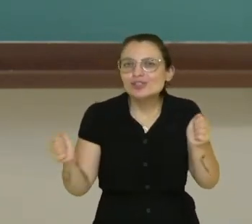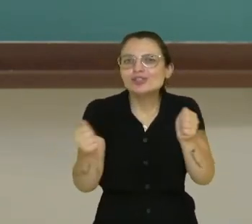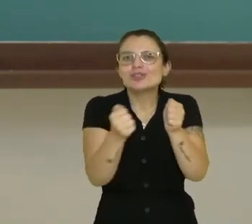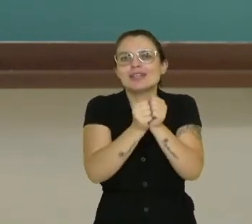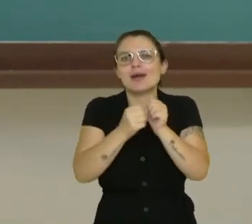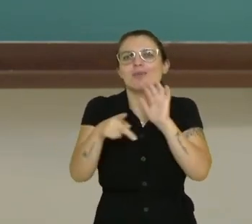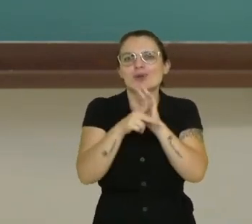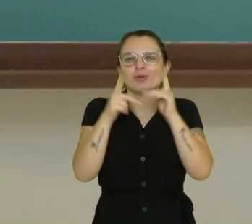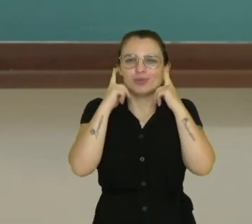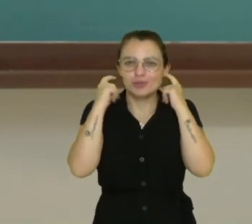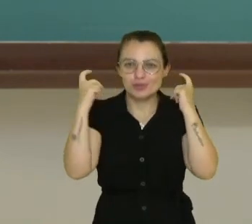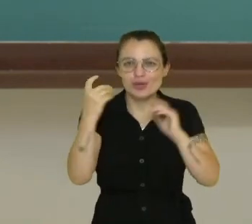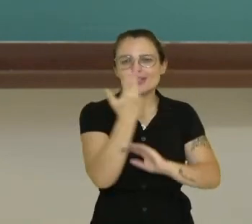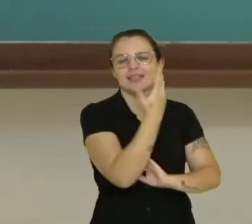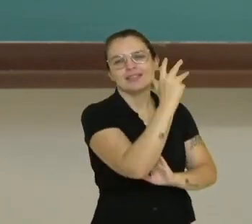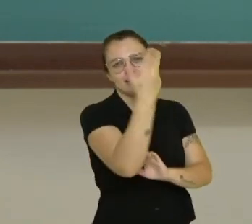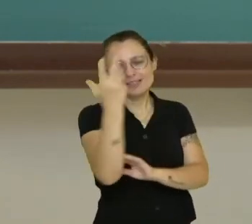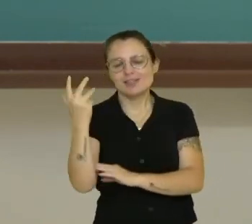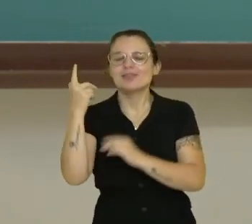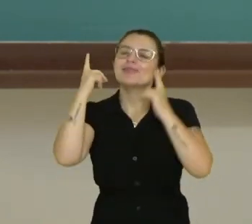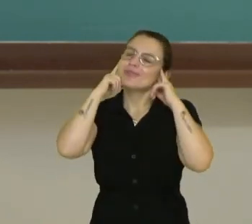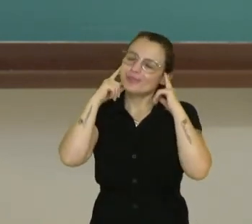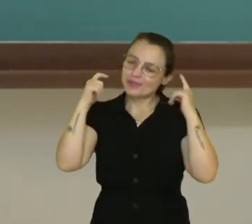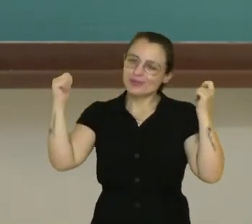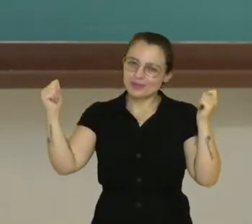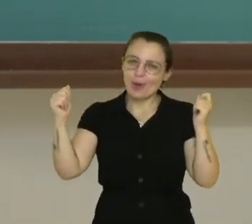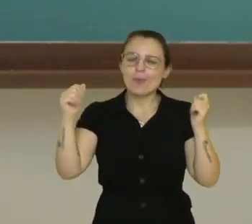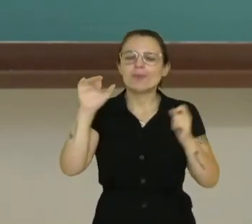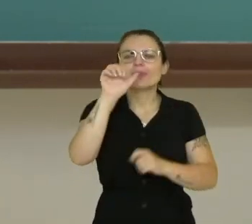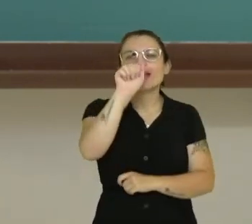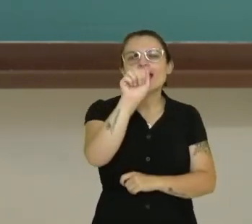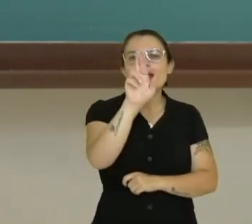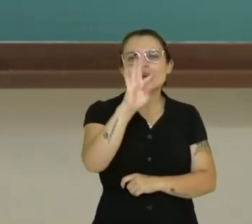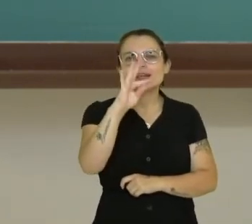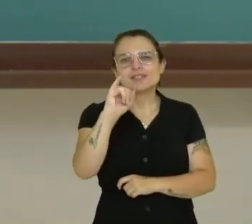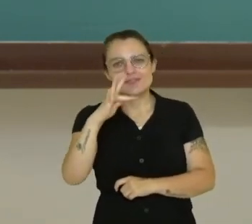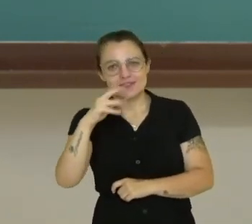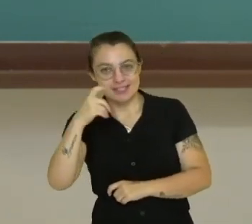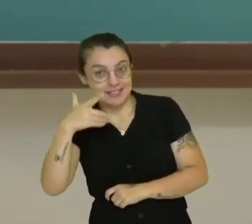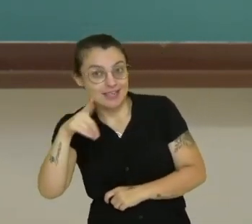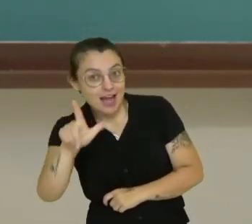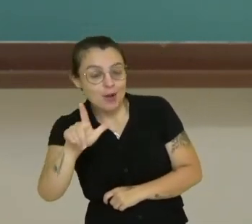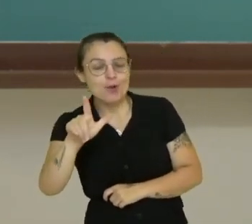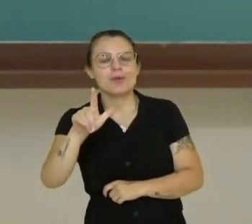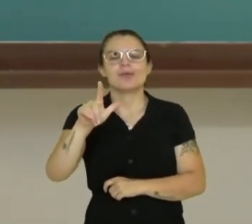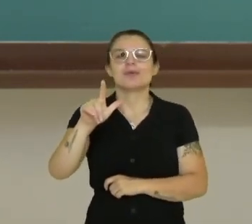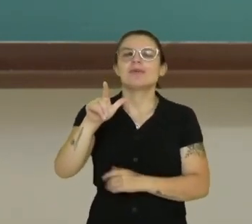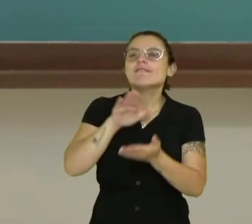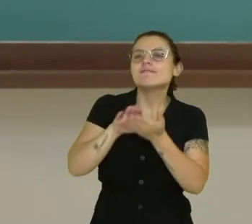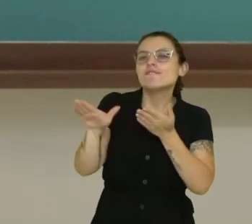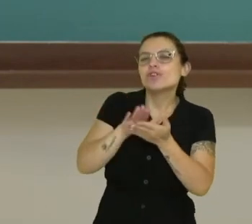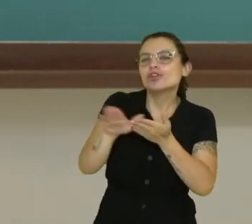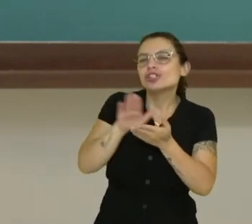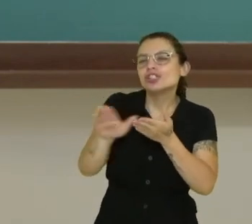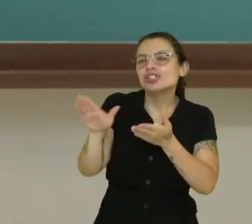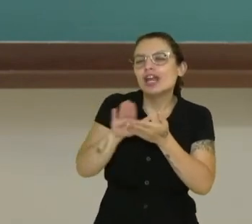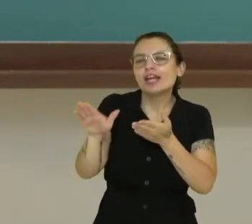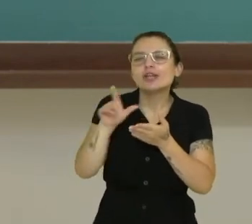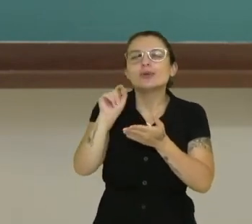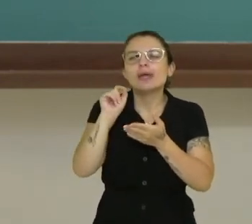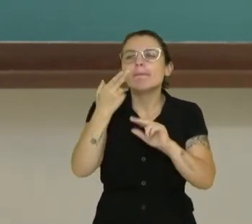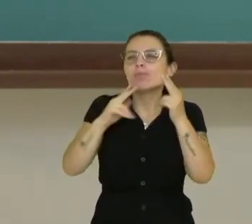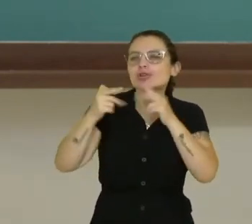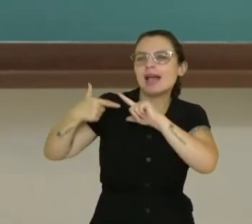da natureza com os sons artificiais e muitas vezes fugindo dessa ideia de música tradicional dentro do